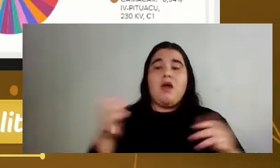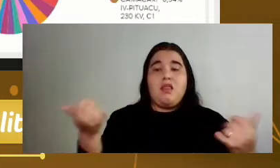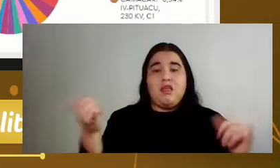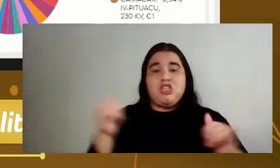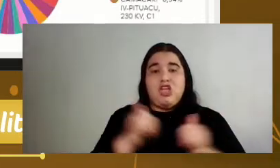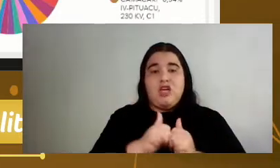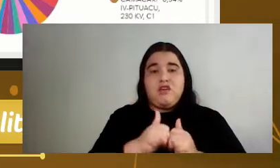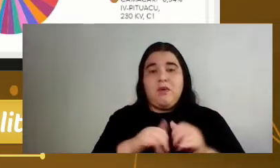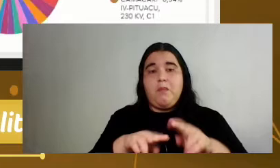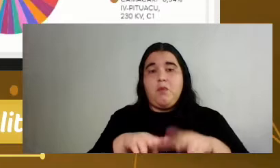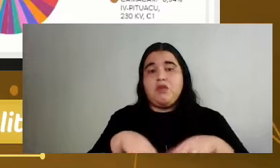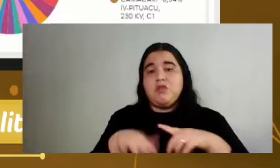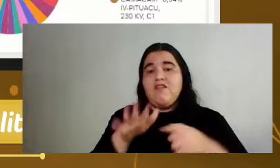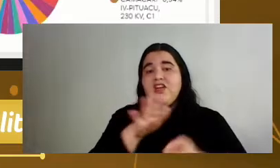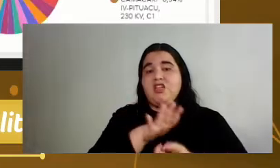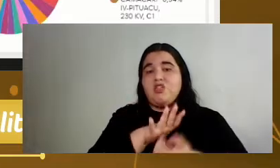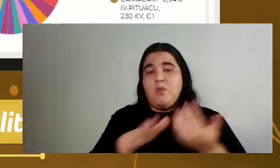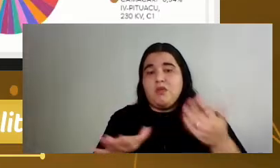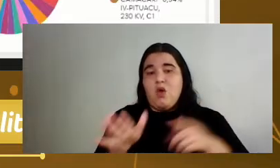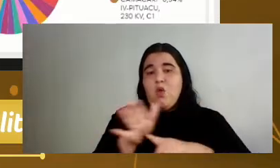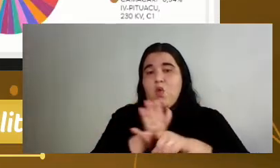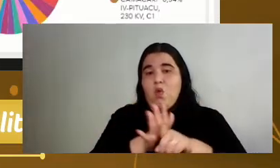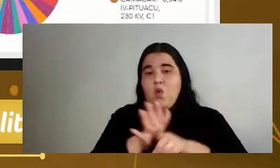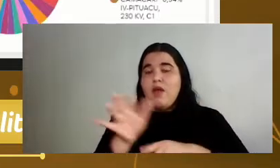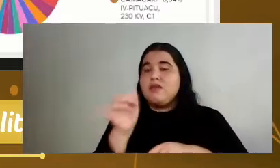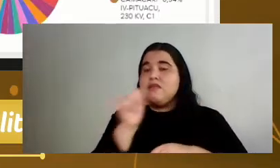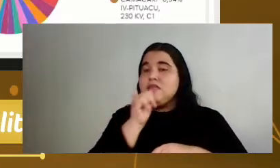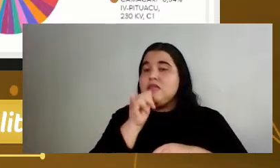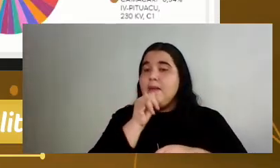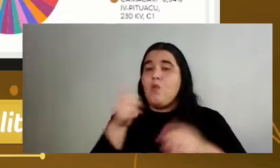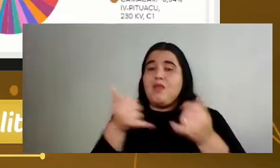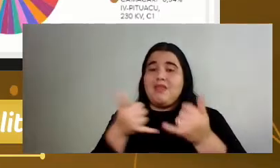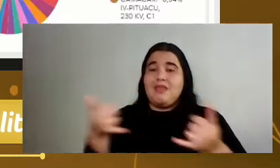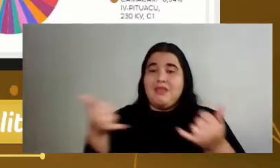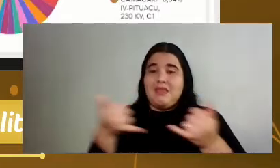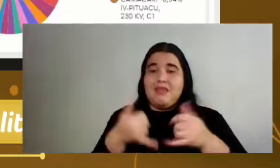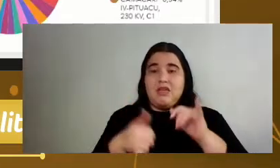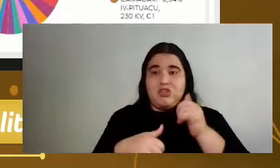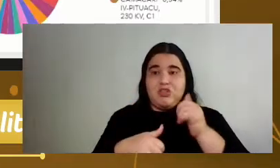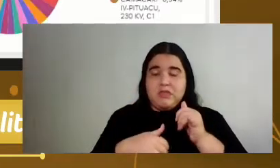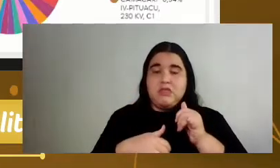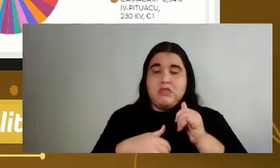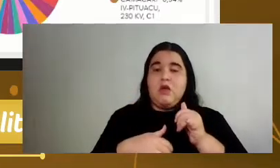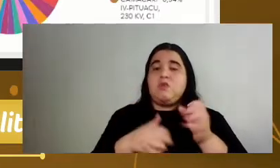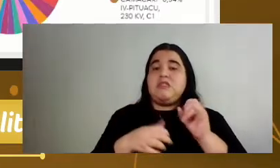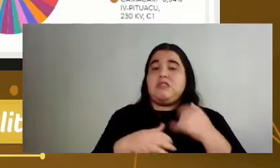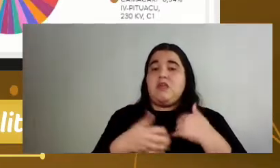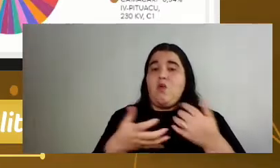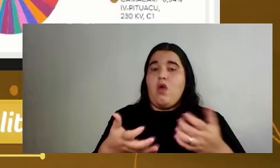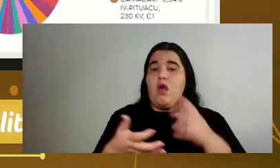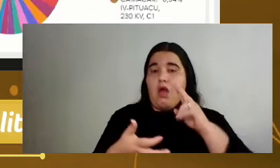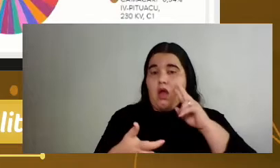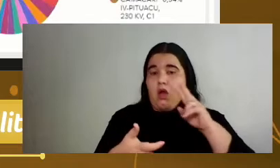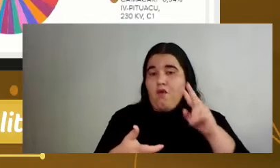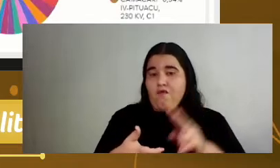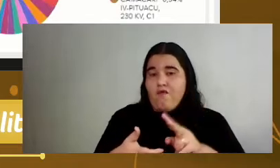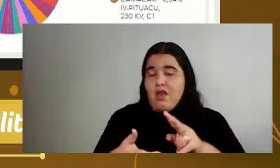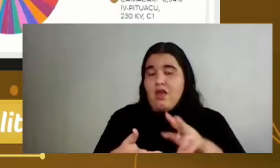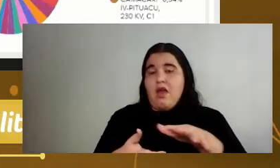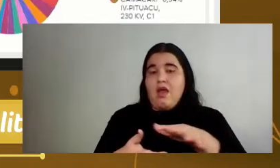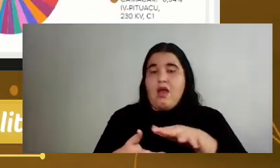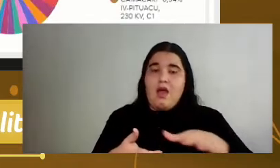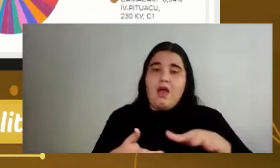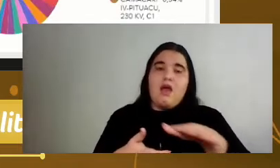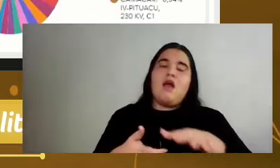de consulta. Por exemplo, dentro do segmento de transmissão, se eu quiser ver somente os das classes múltiplas, as edificações